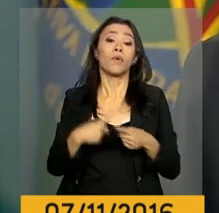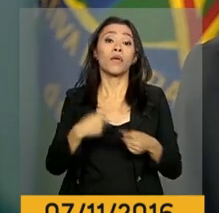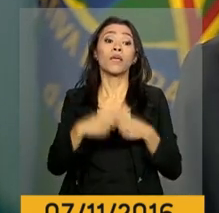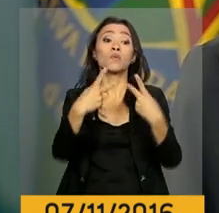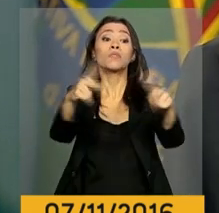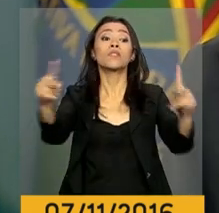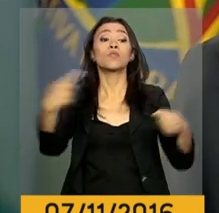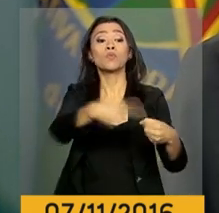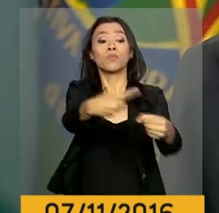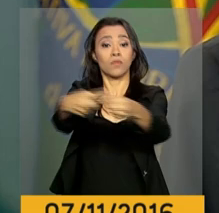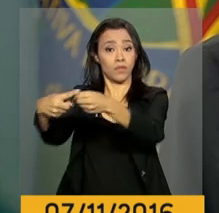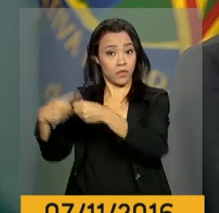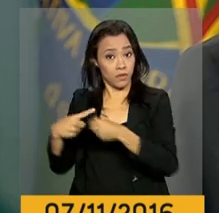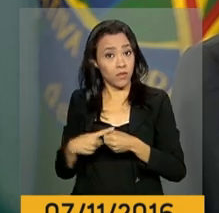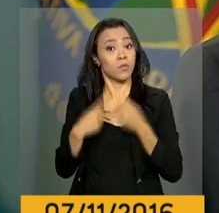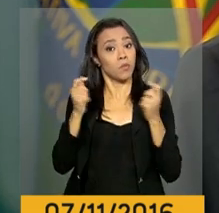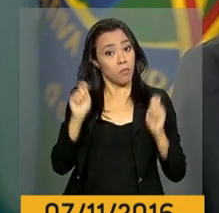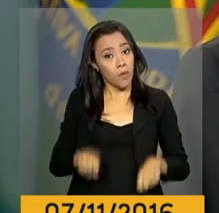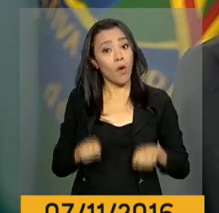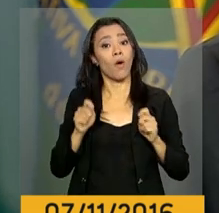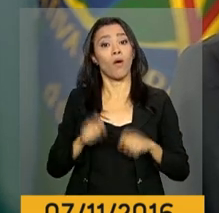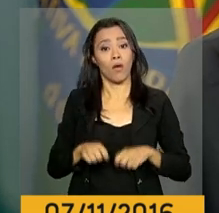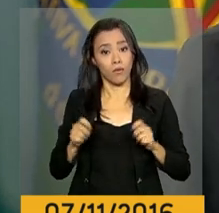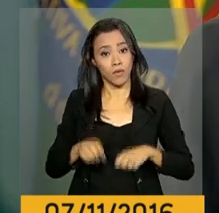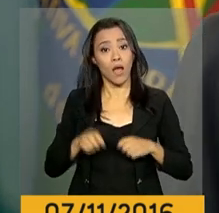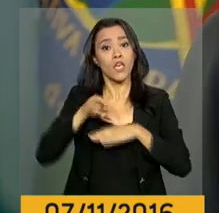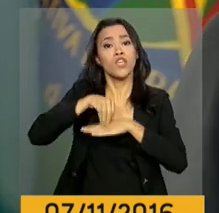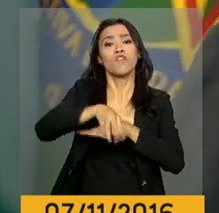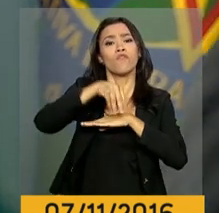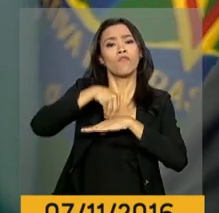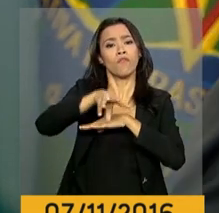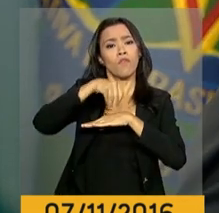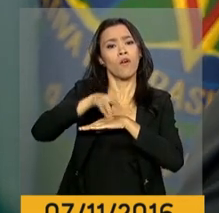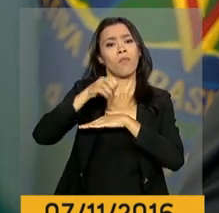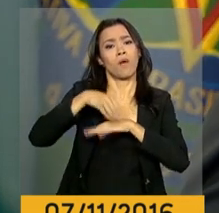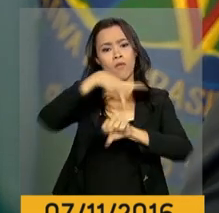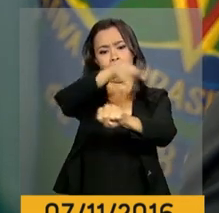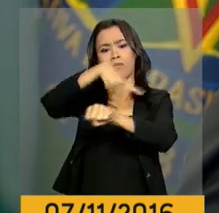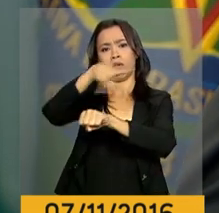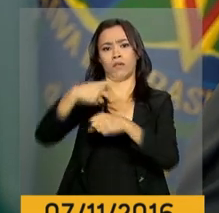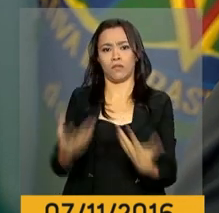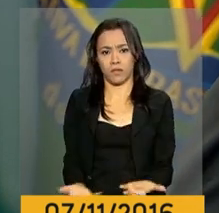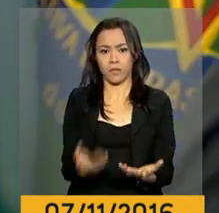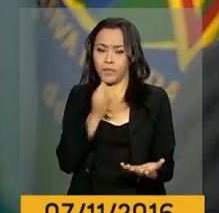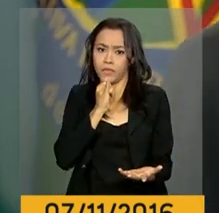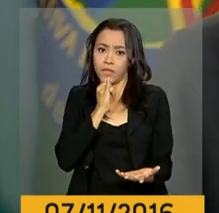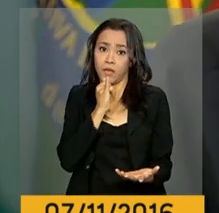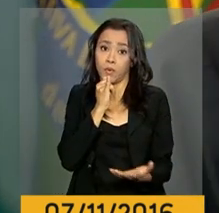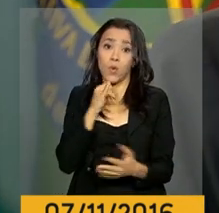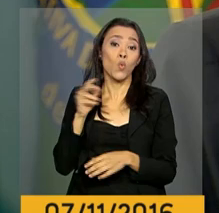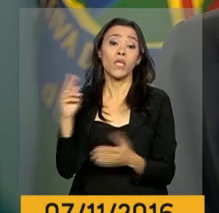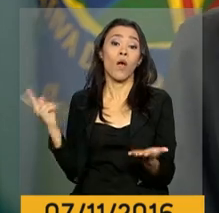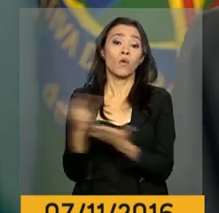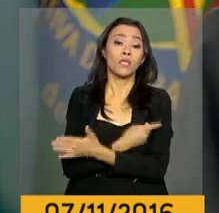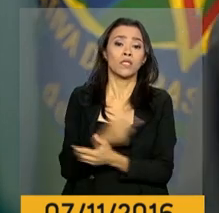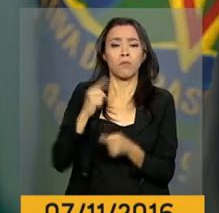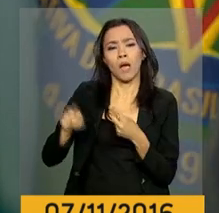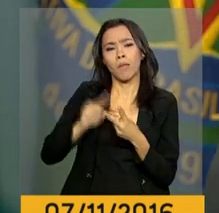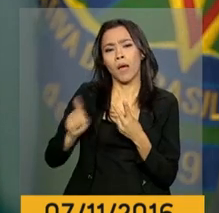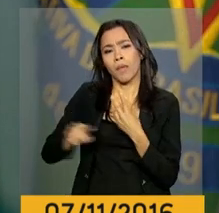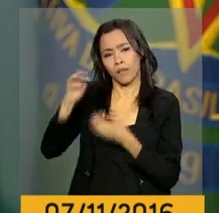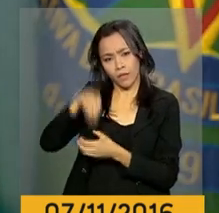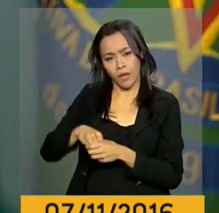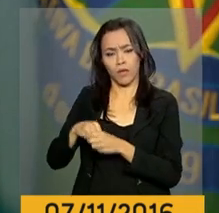um relevantíssimo serviço ao país, na medida que divulguem, convenhamos, os atos de governo,